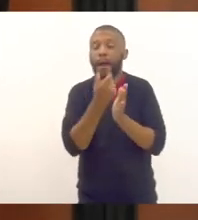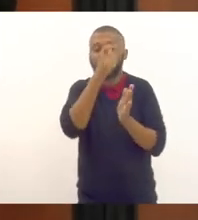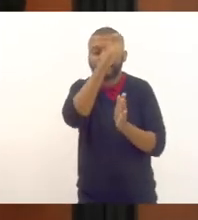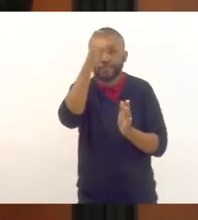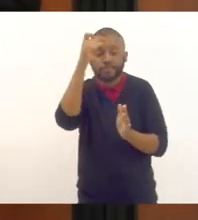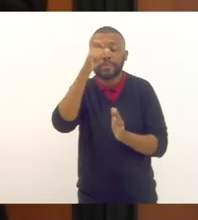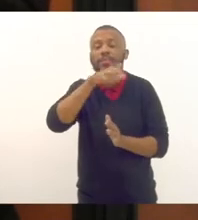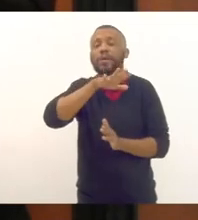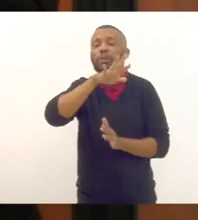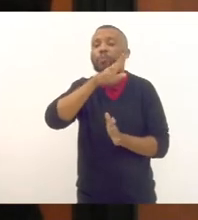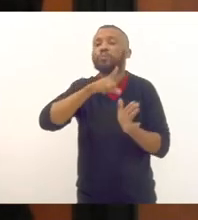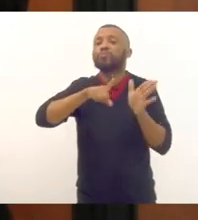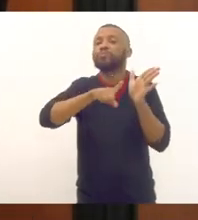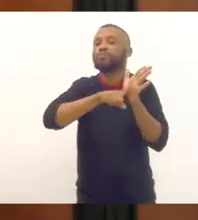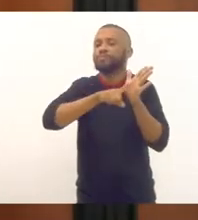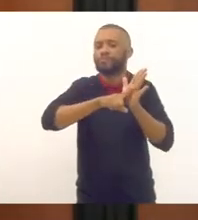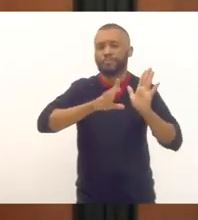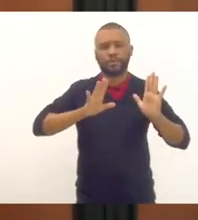ruim. Ruim